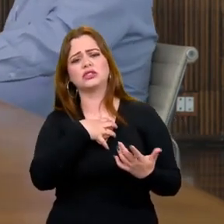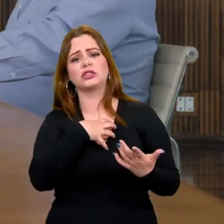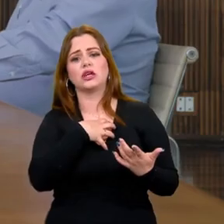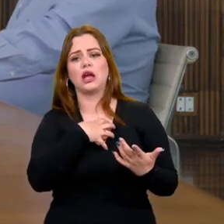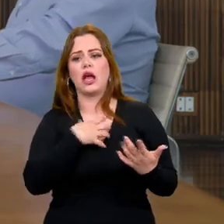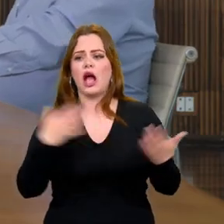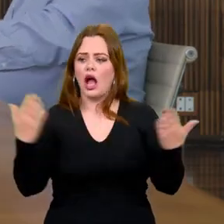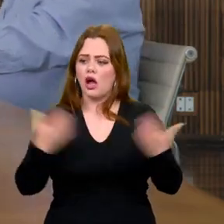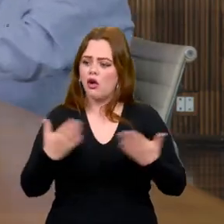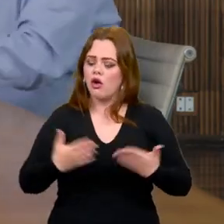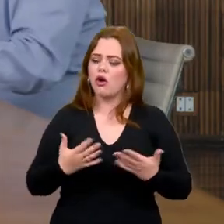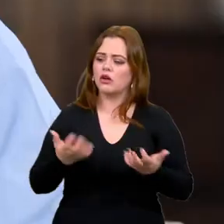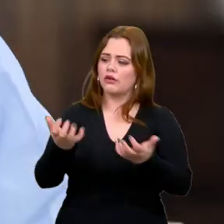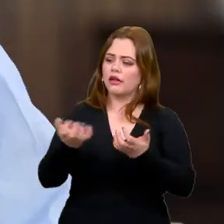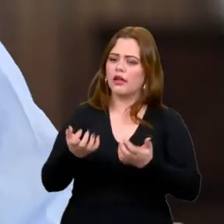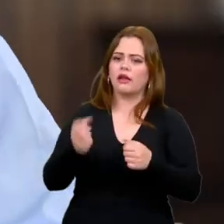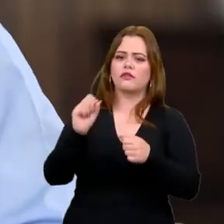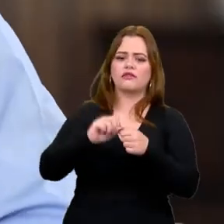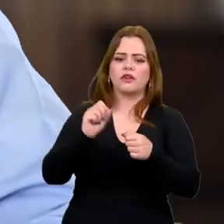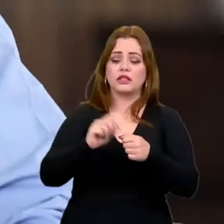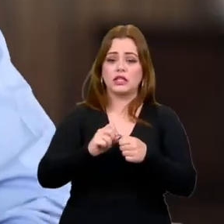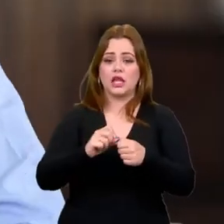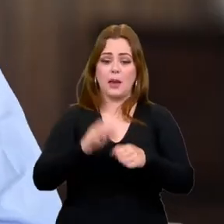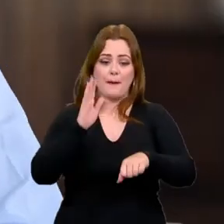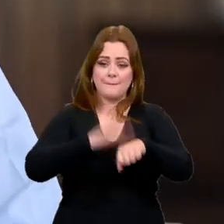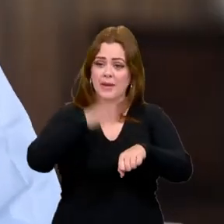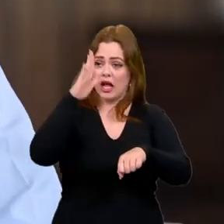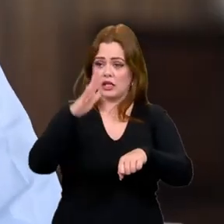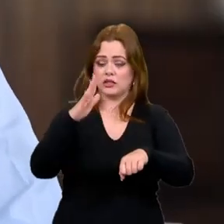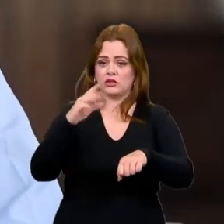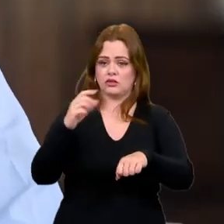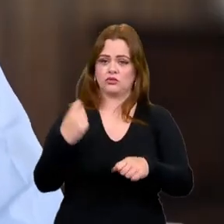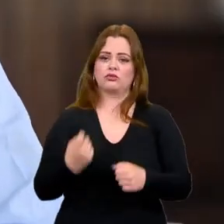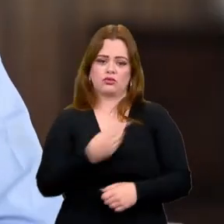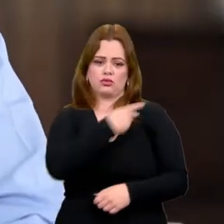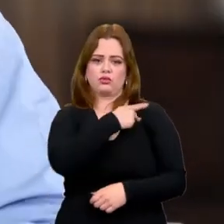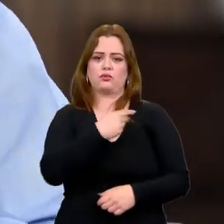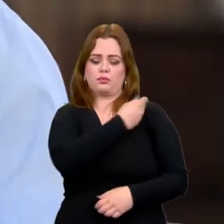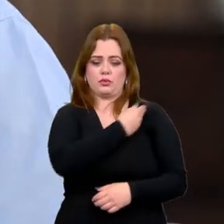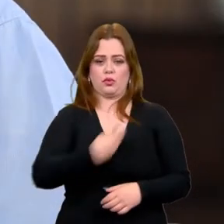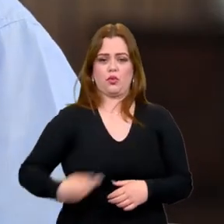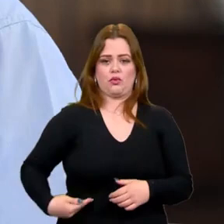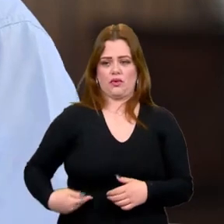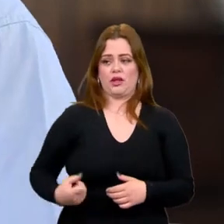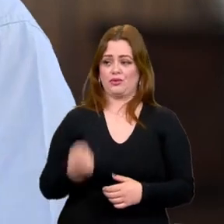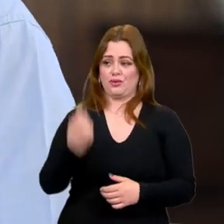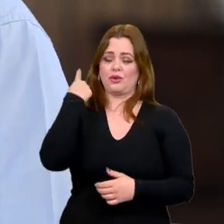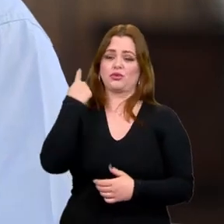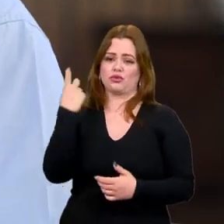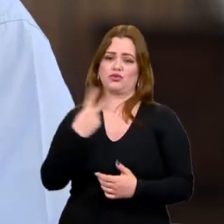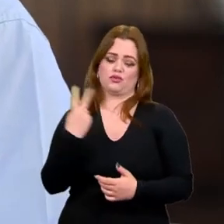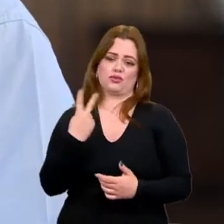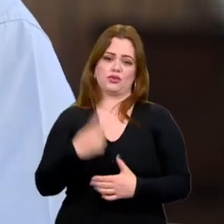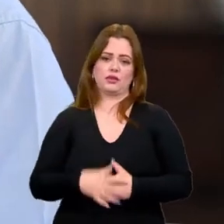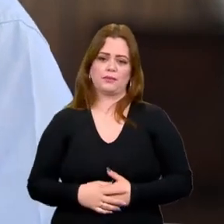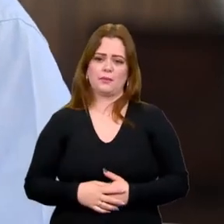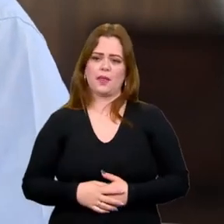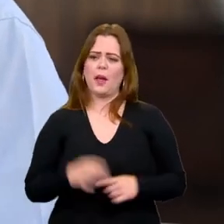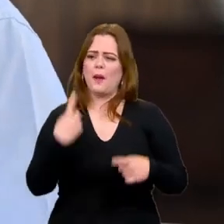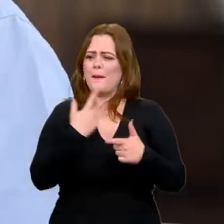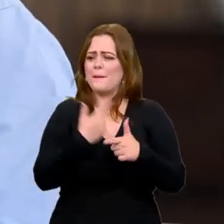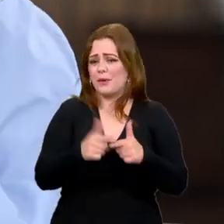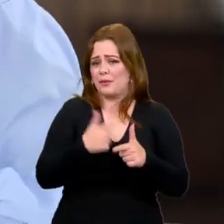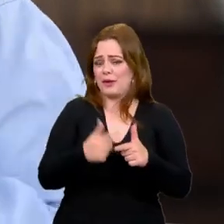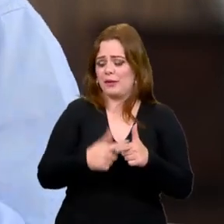dois o problema o problema é que o Mandato é muito curto num país em que você tem toda a dificuldade